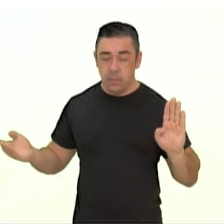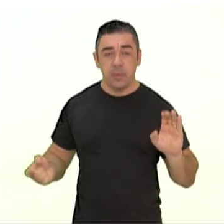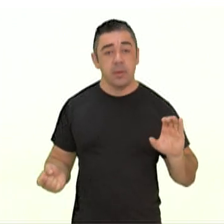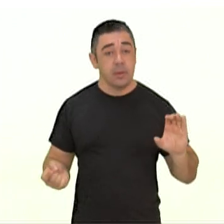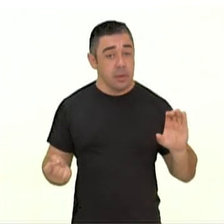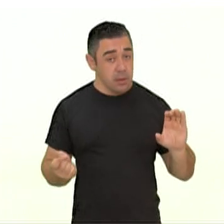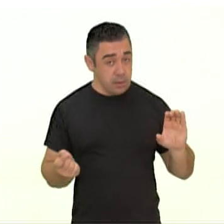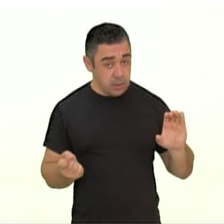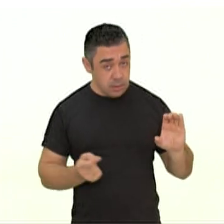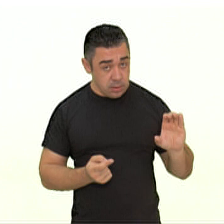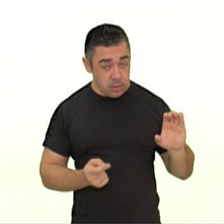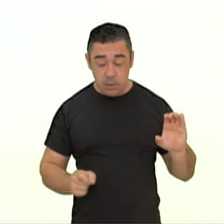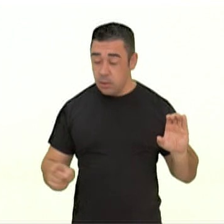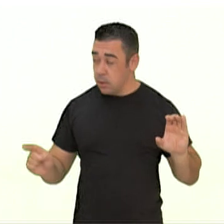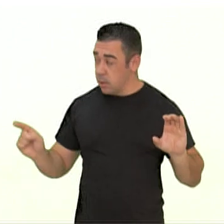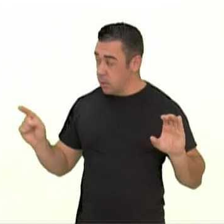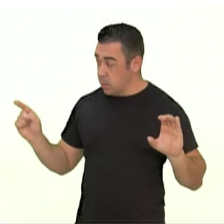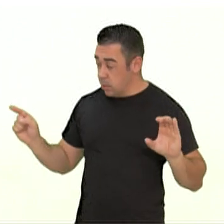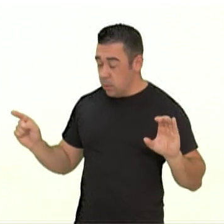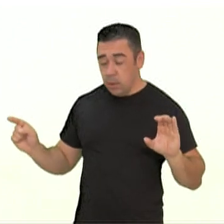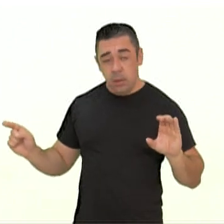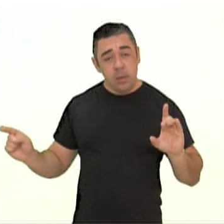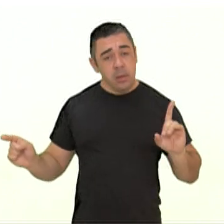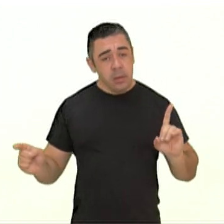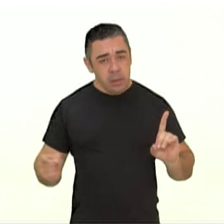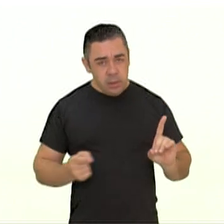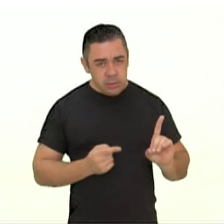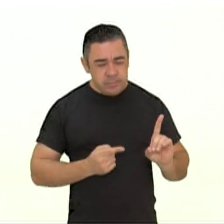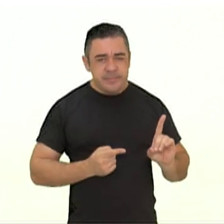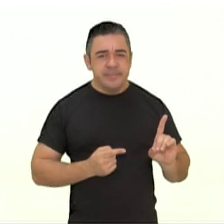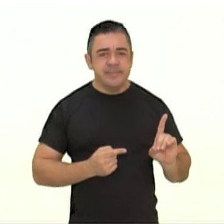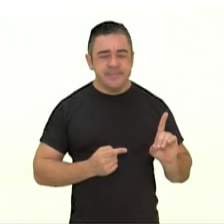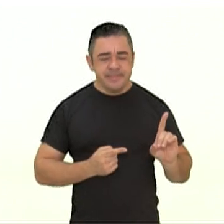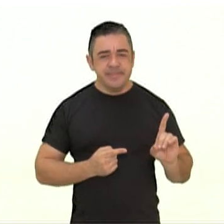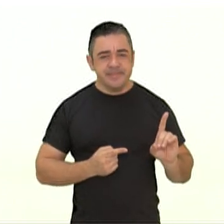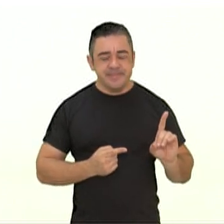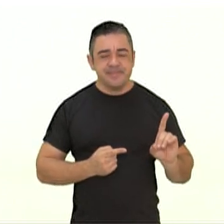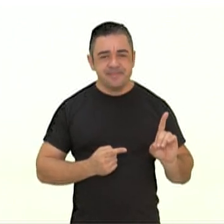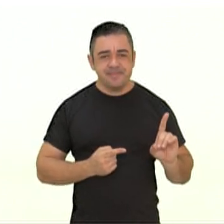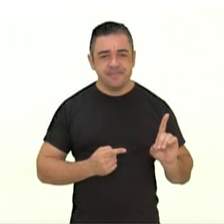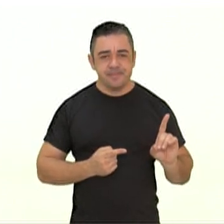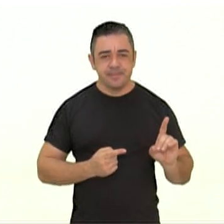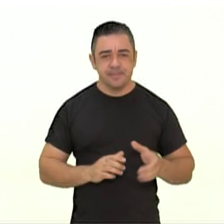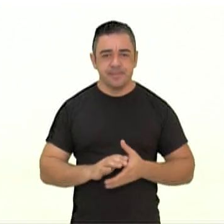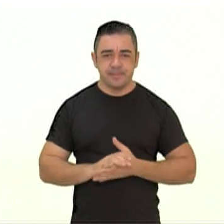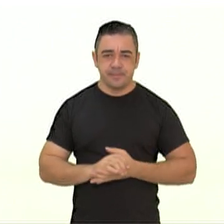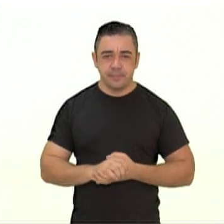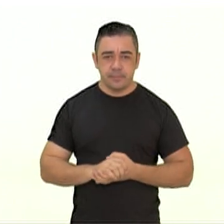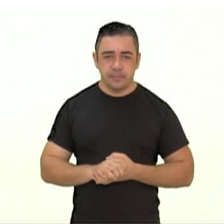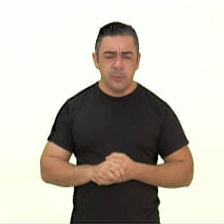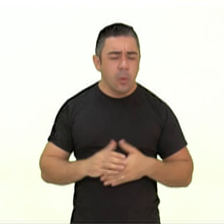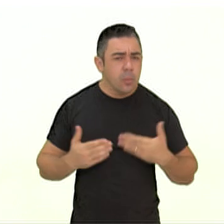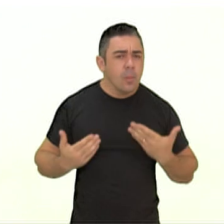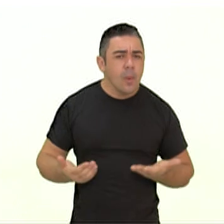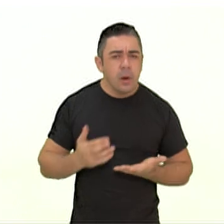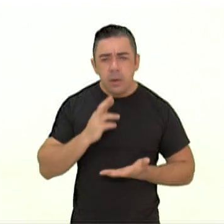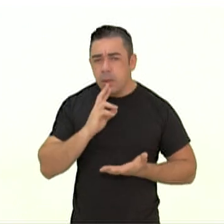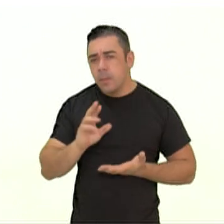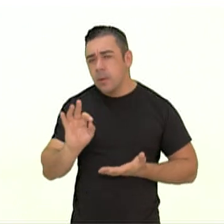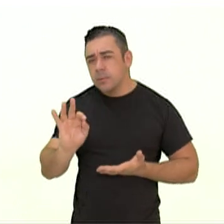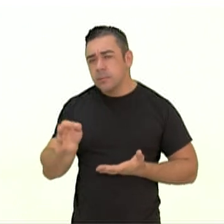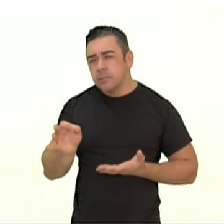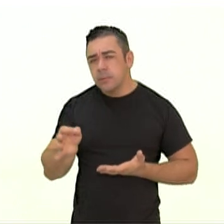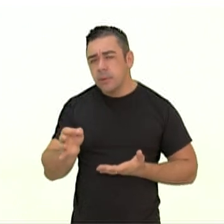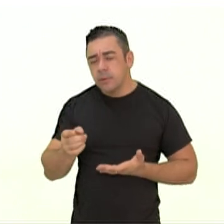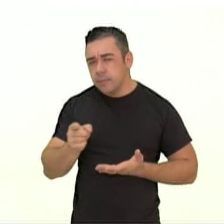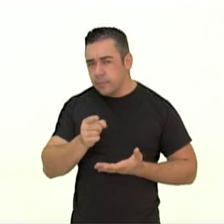aditiva, a alternativa C, adversativa e a alternativa D, alternativa. Vamos ver